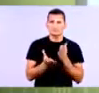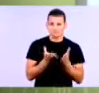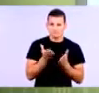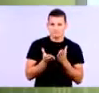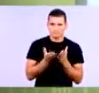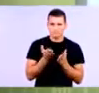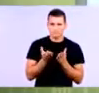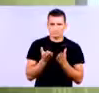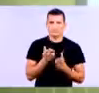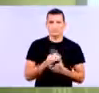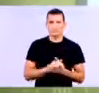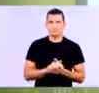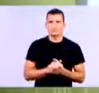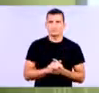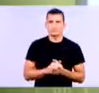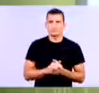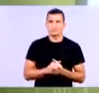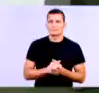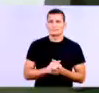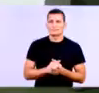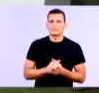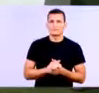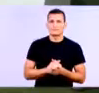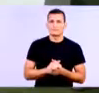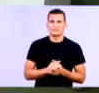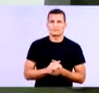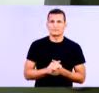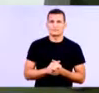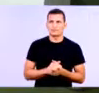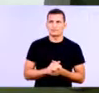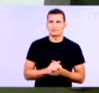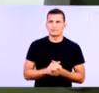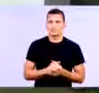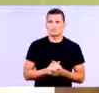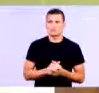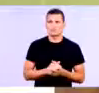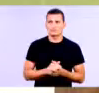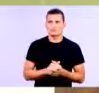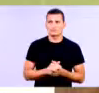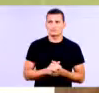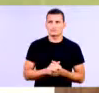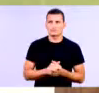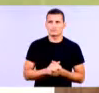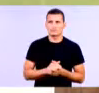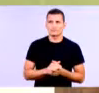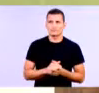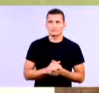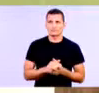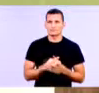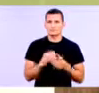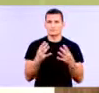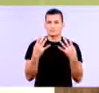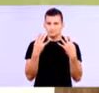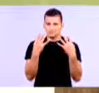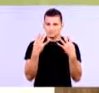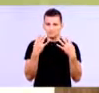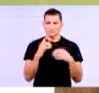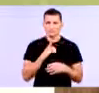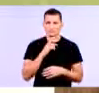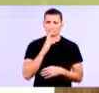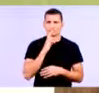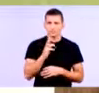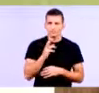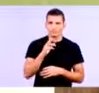as partes. Certo, professor Jordano? Isso mesmo. Chamando a atenção aqui, trazendo uma resposta